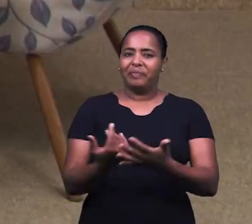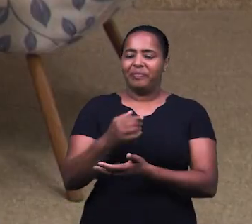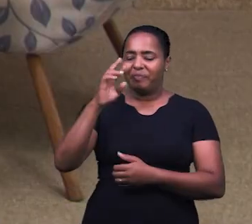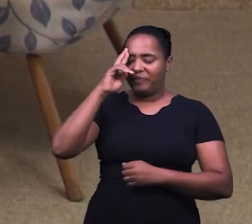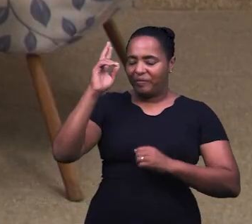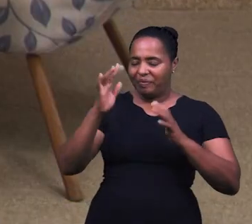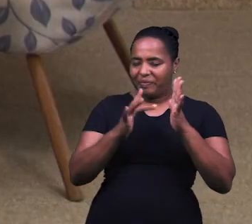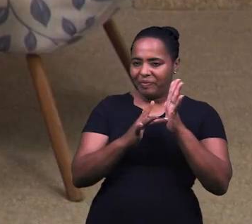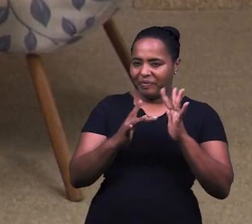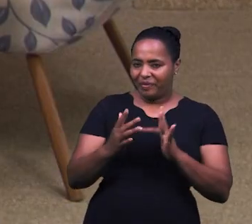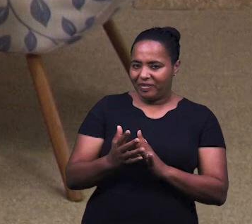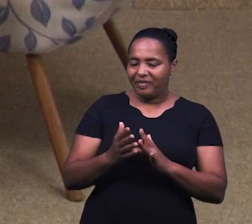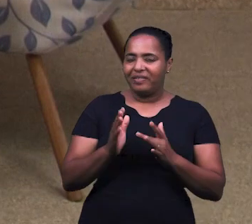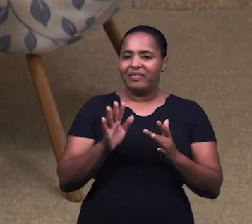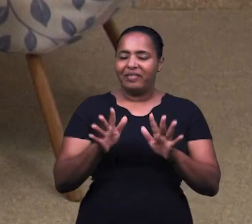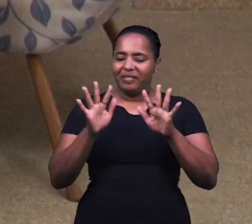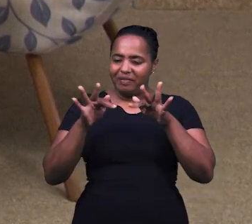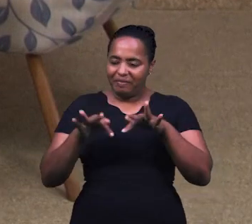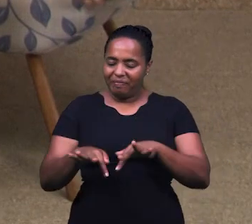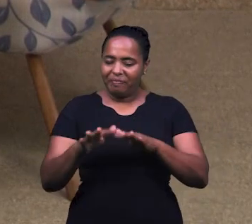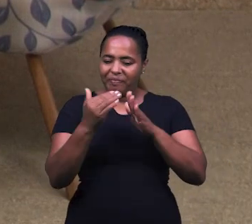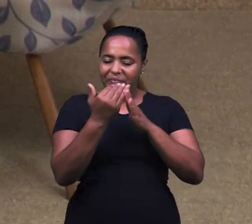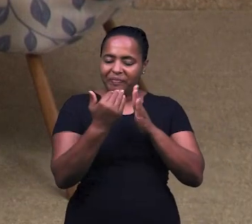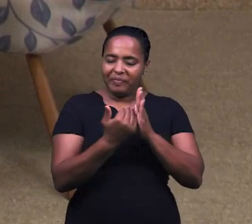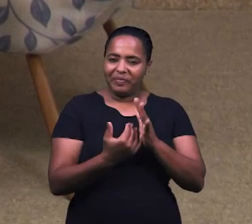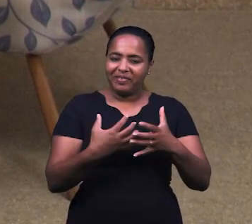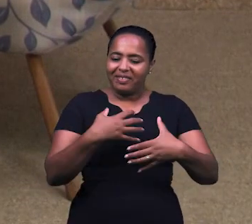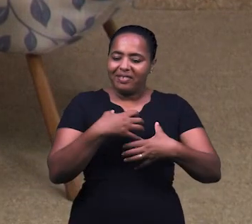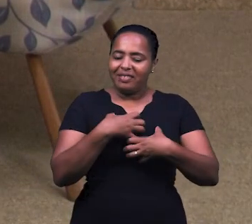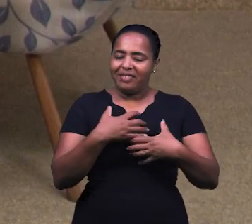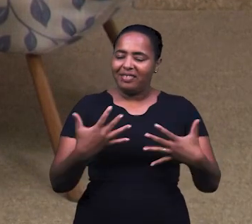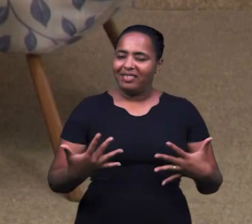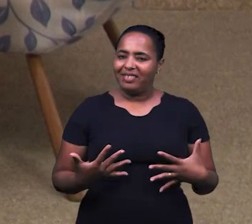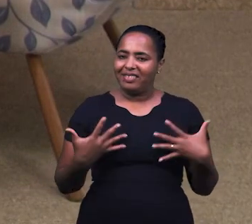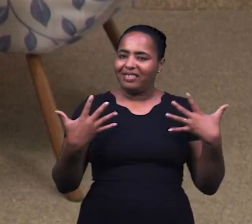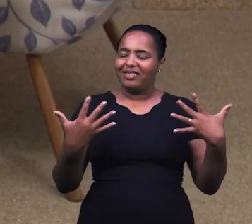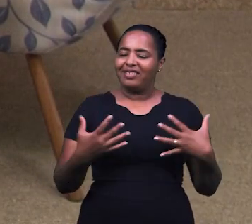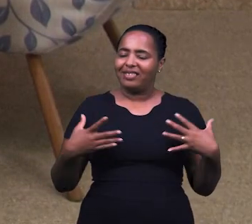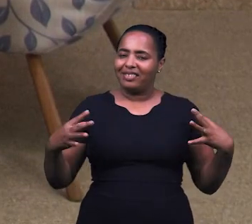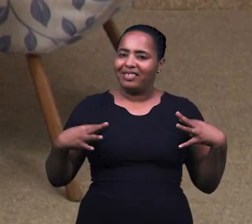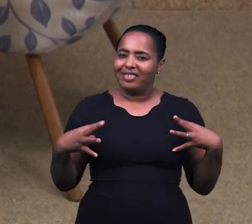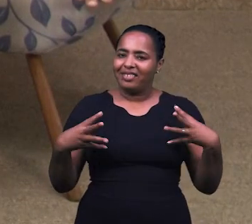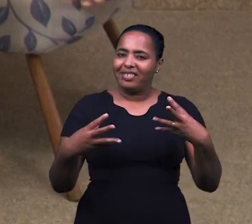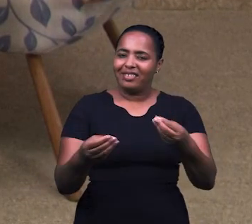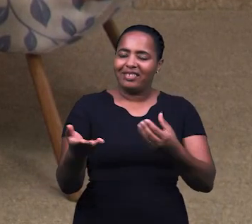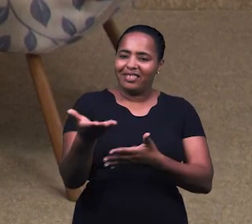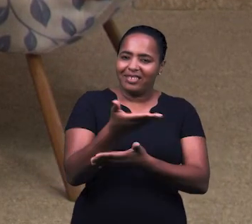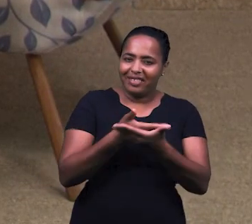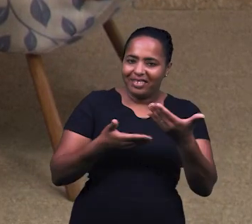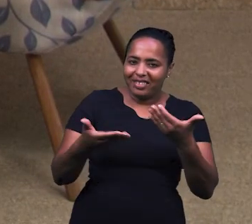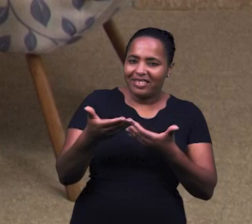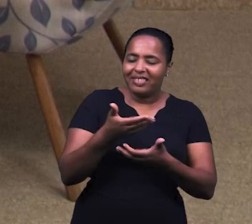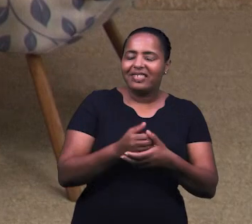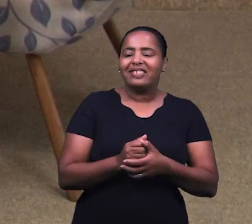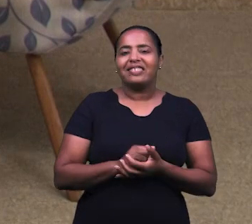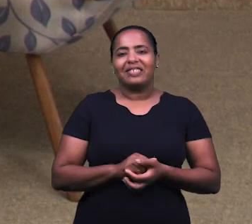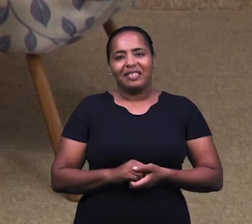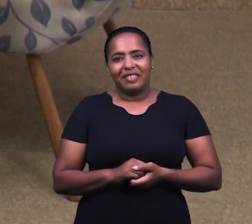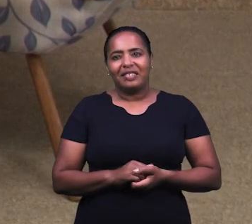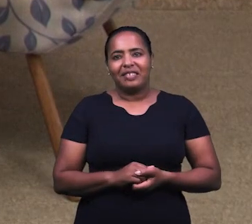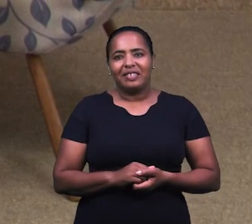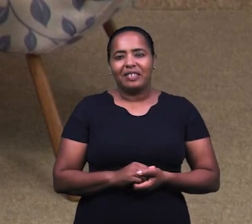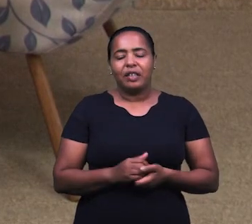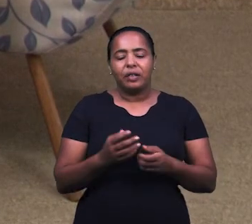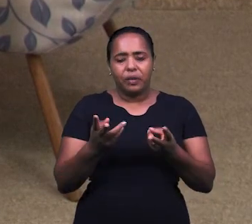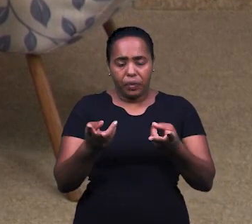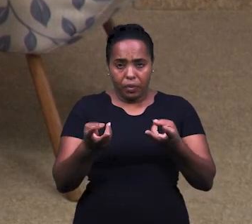Glória a Jesus, meus irmãos. Amém. Estamos terminando esse programa com uma alegria muito grande, com todas estas participações. Irmã Simone,